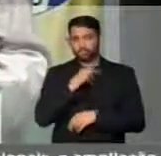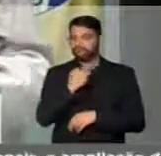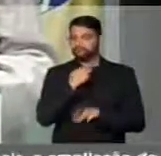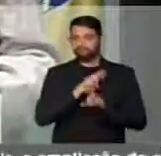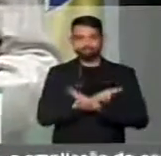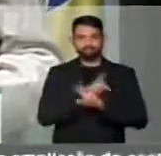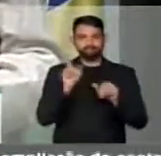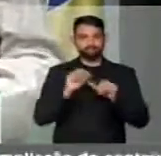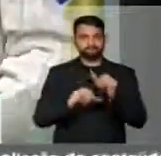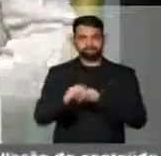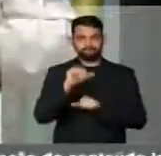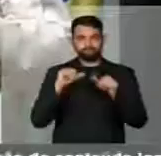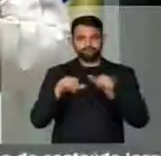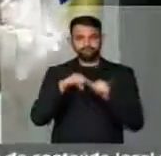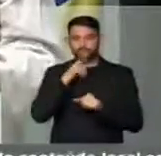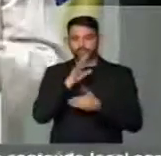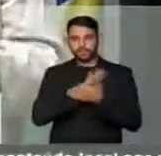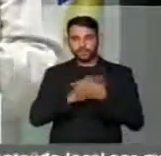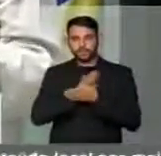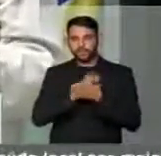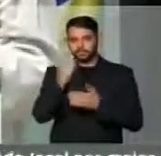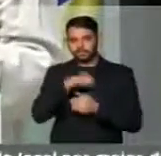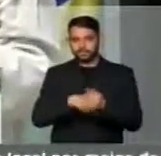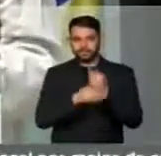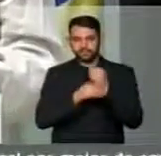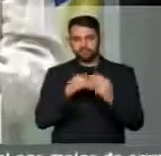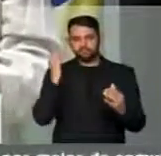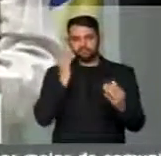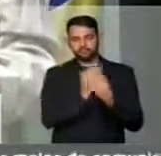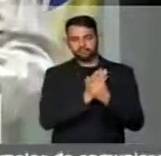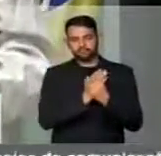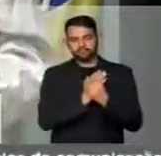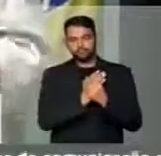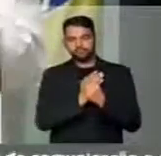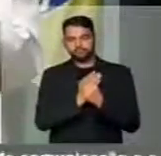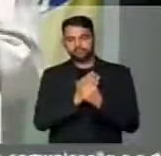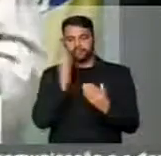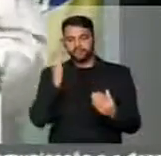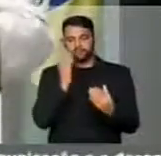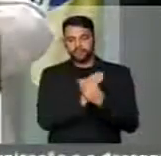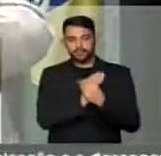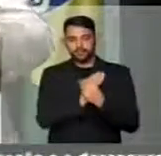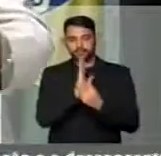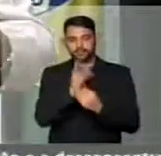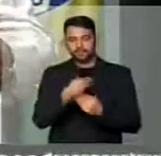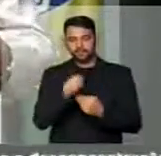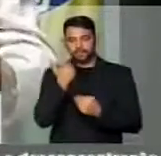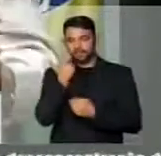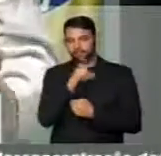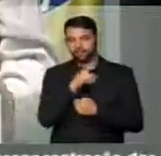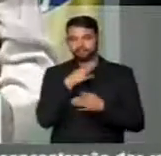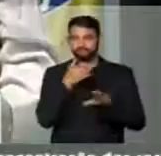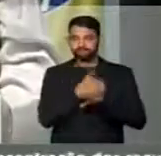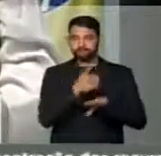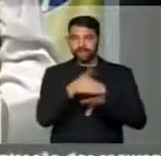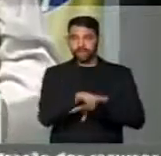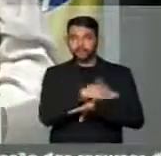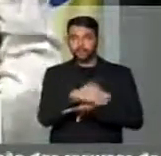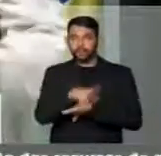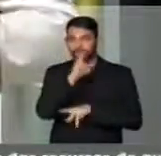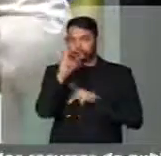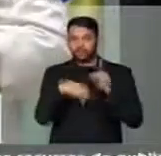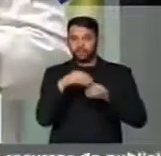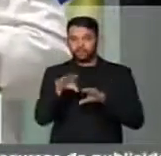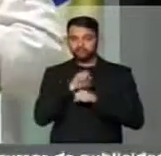irreversível. Ninguém segura mais esse processo. Esse processo está ganhando as ruas.